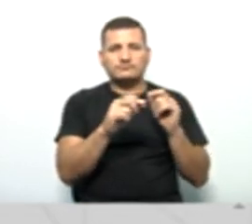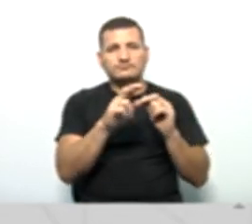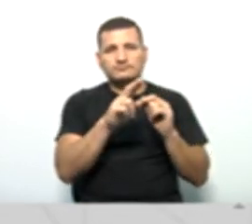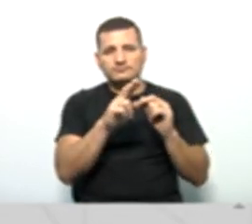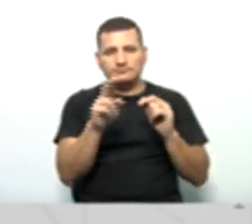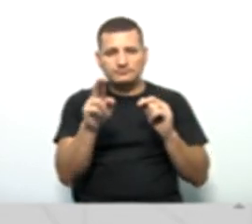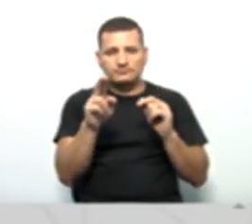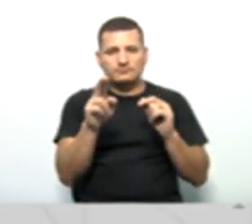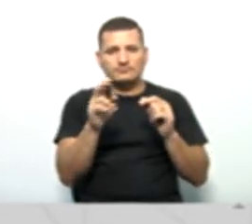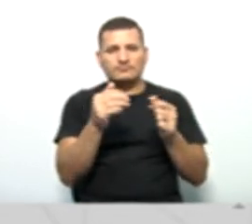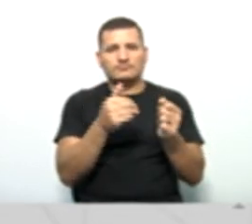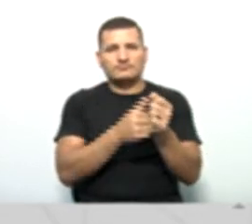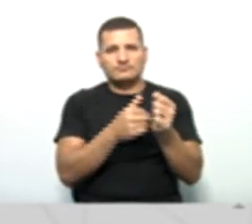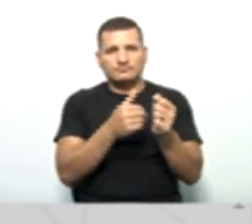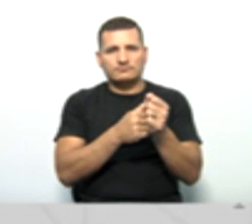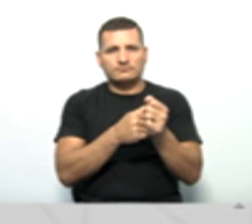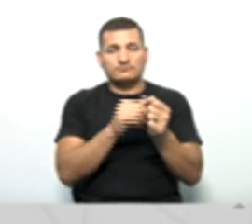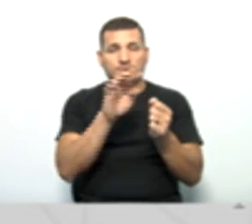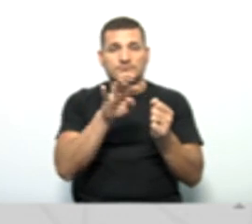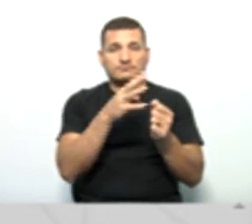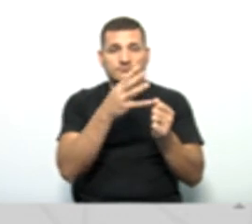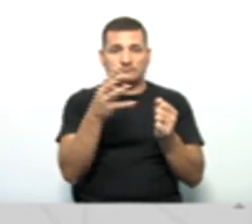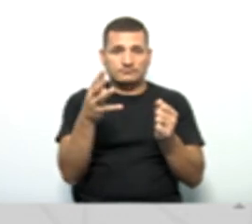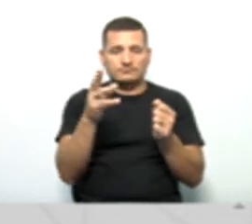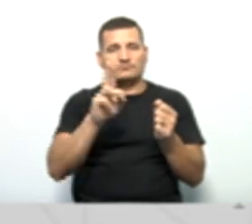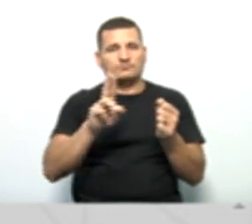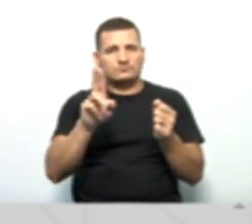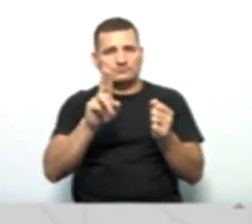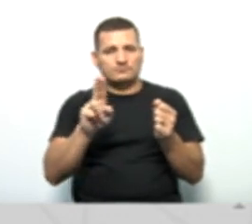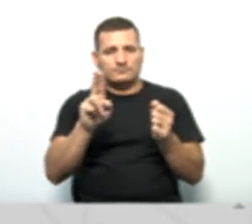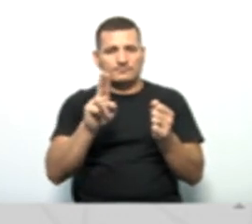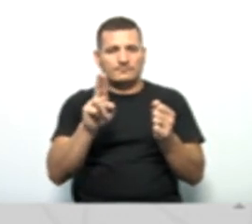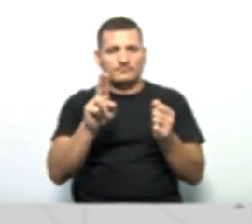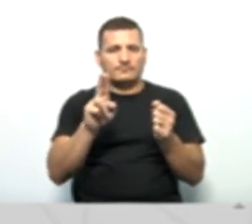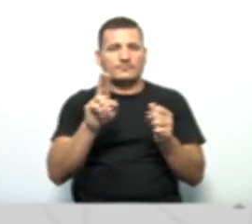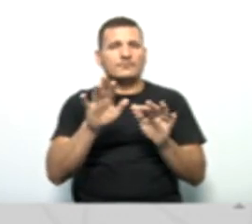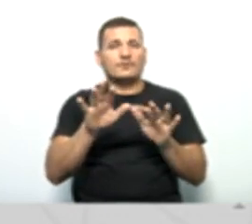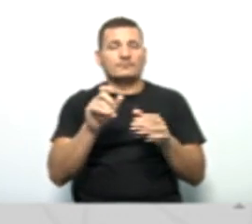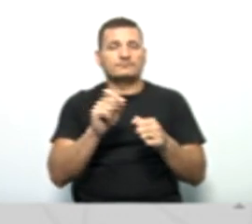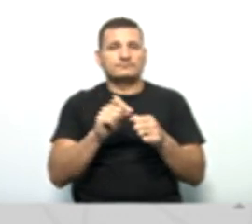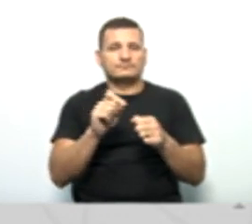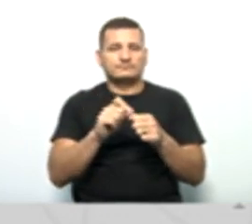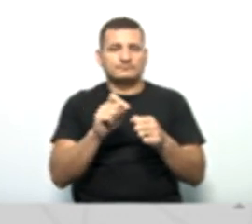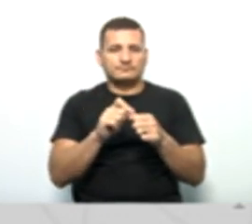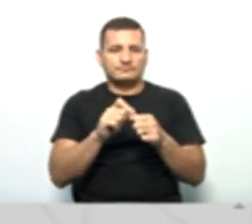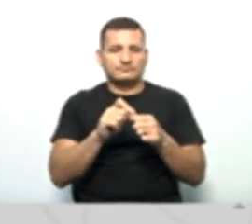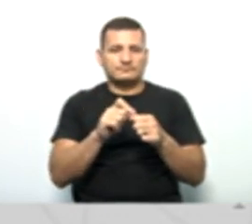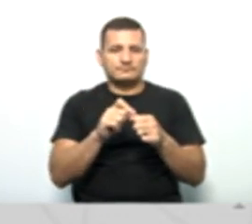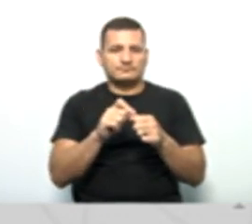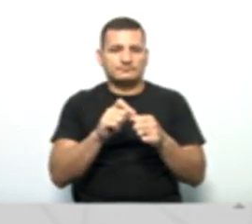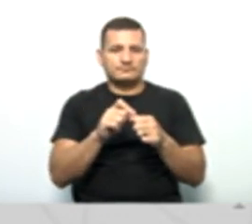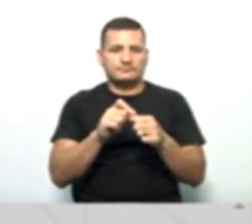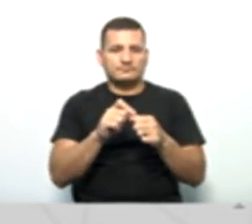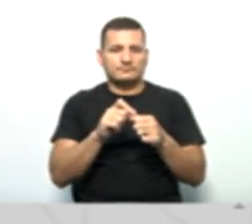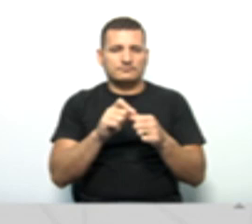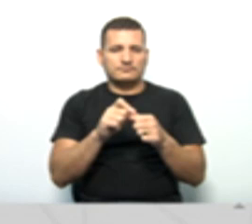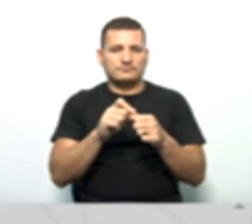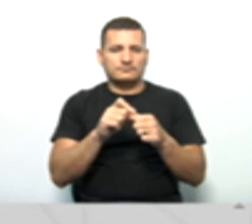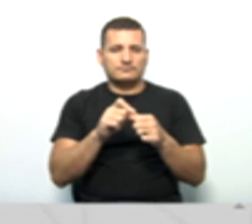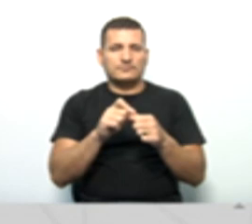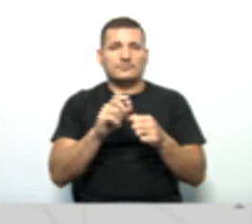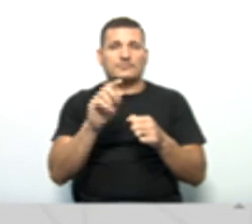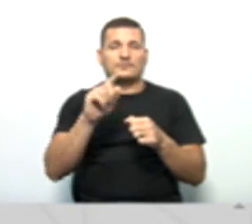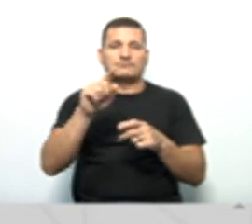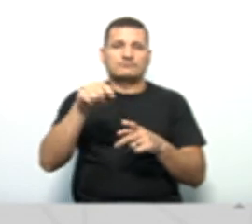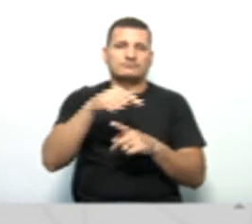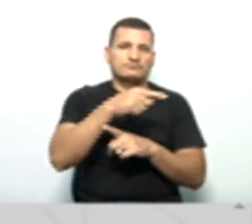password da tabela usuário. E aí, o que ele faz? Olha, observe aqui o seguinte, aí ele joga esse comando lá no banco de